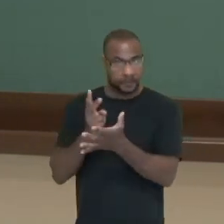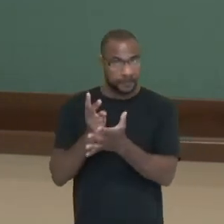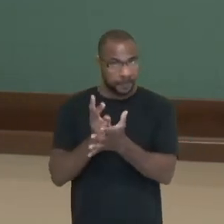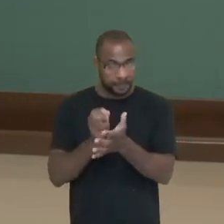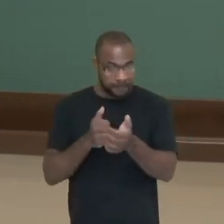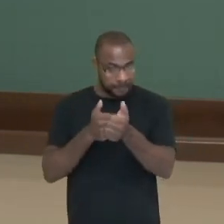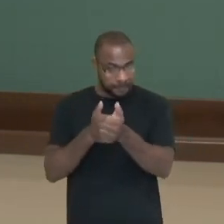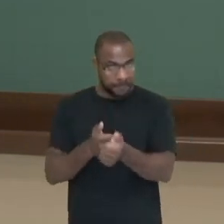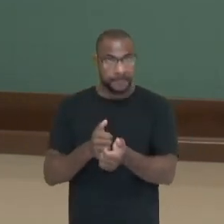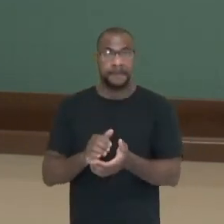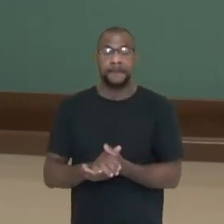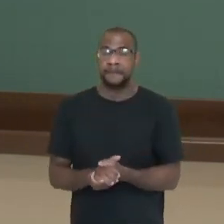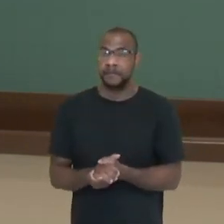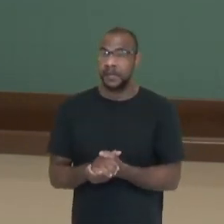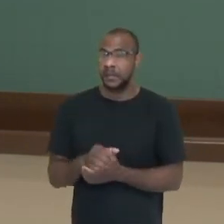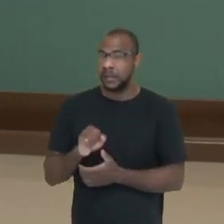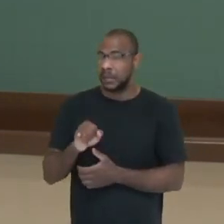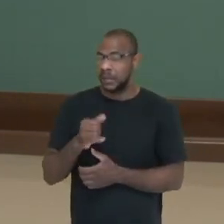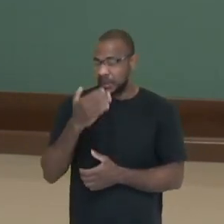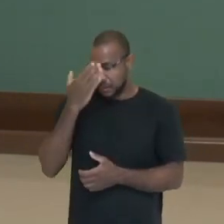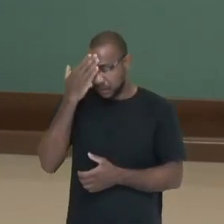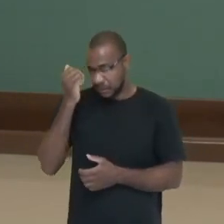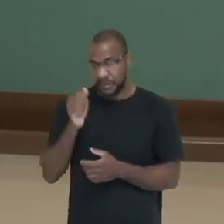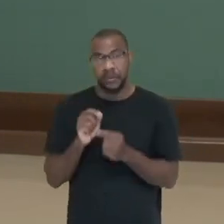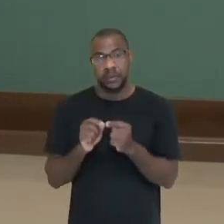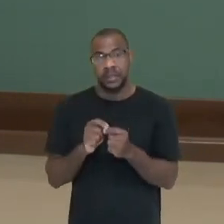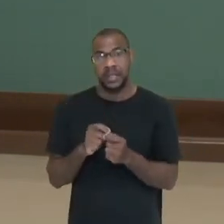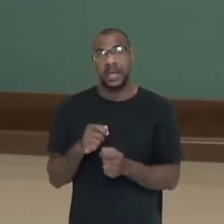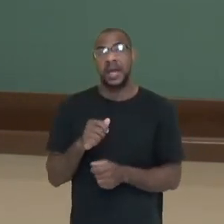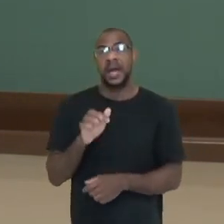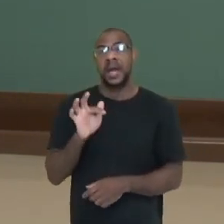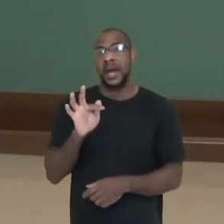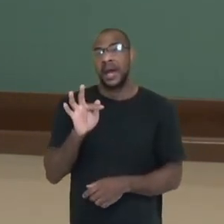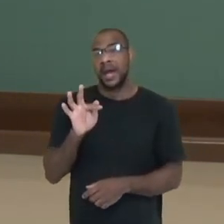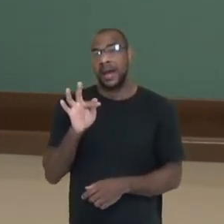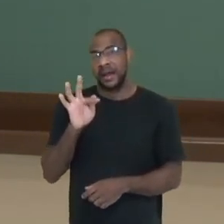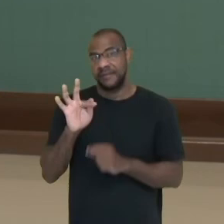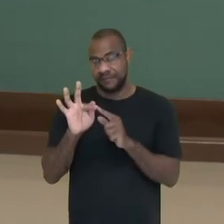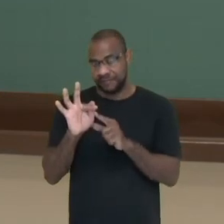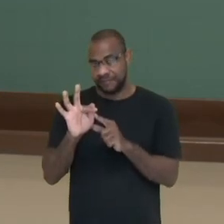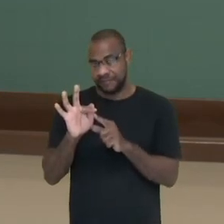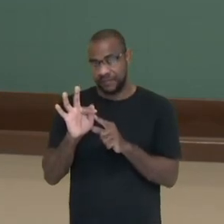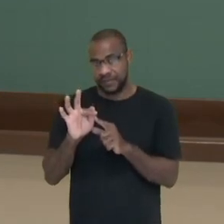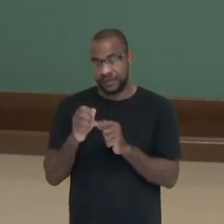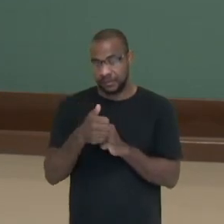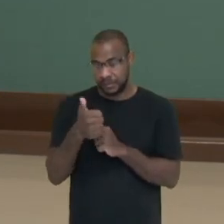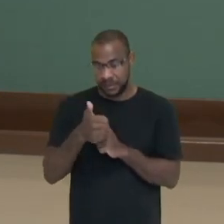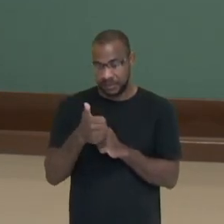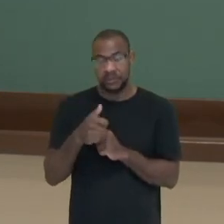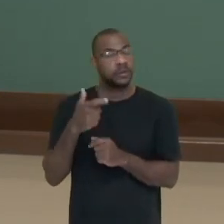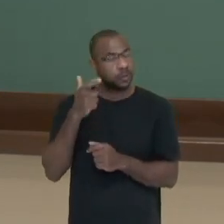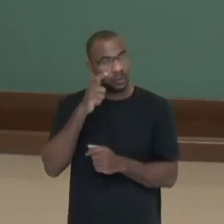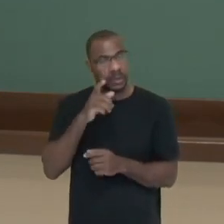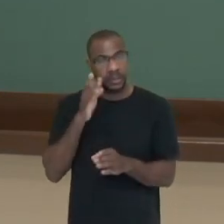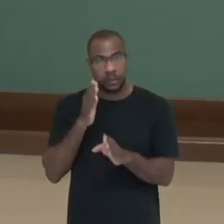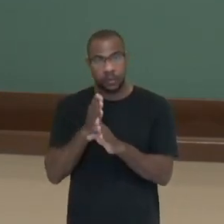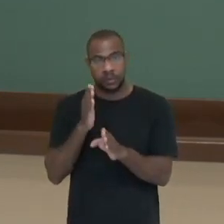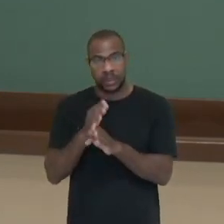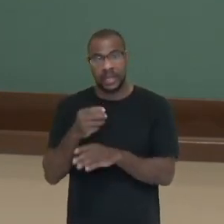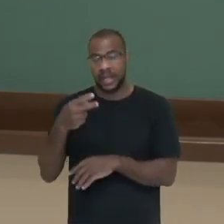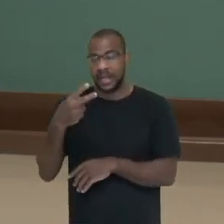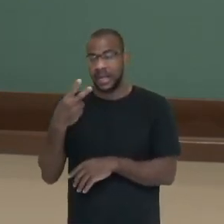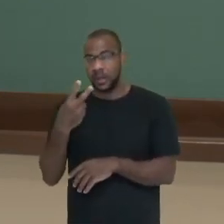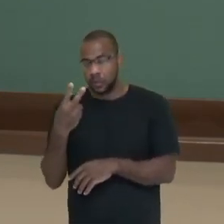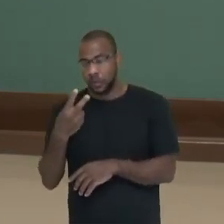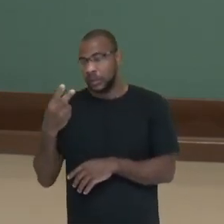que dá 500. Se você souber a frequência do primeiro, você sabe todas as demais frequências. A frequência do terceiro é 3 vezes a